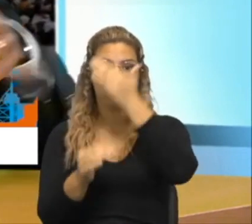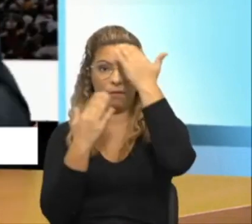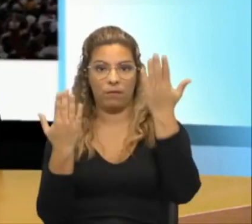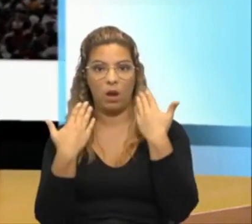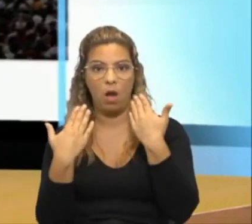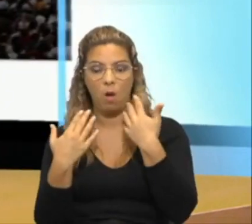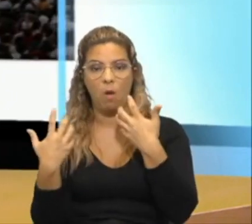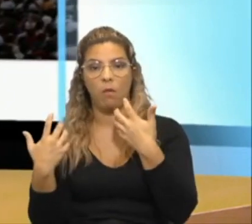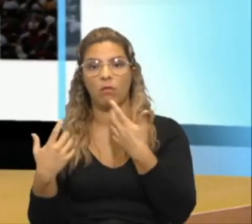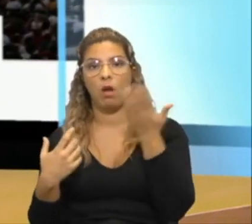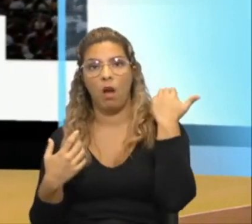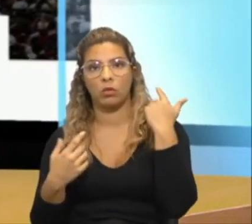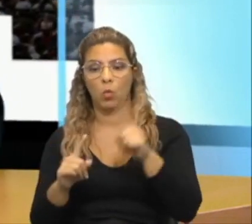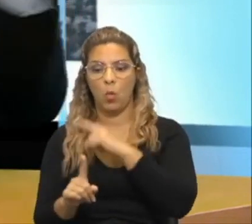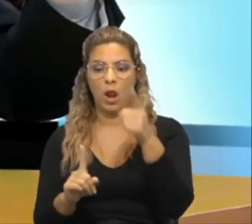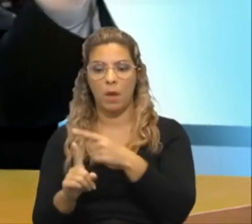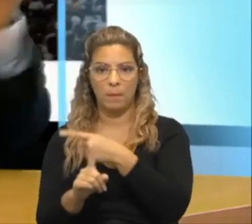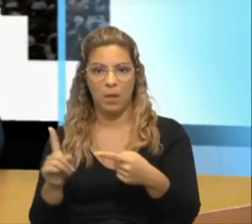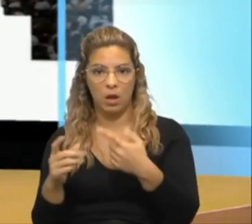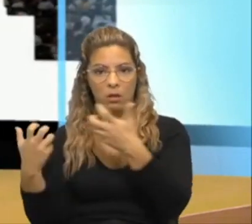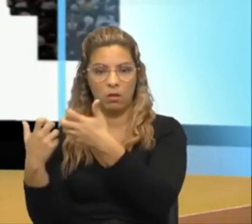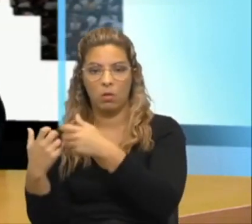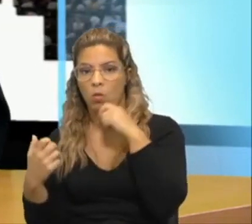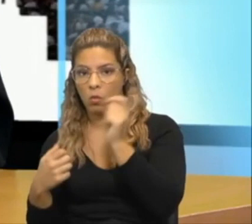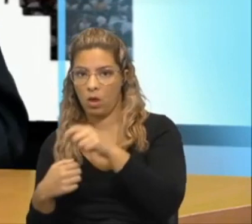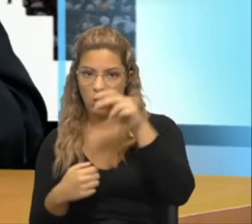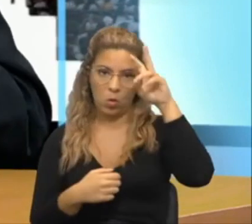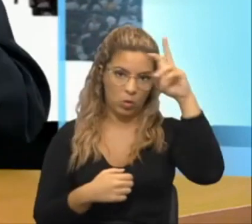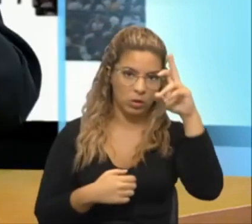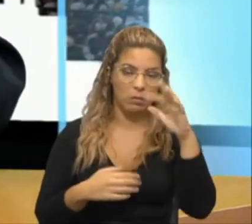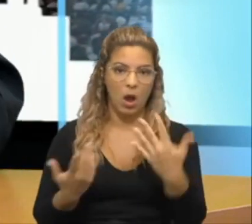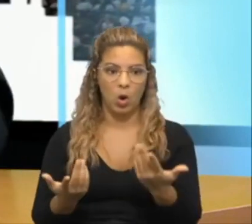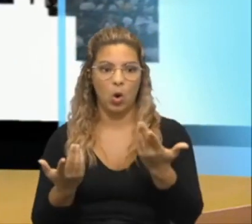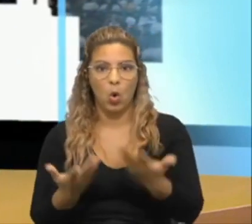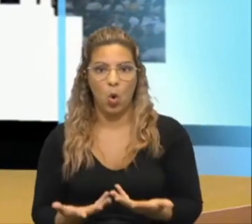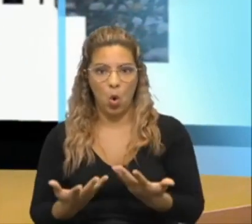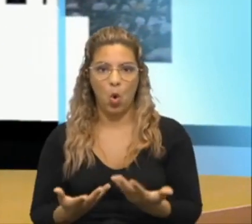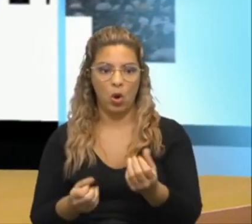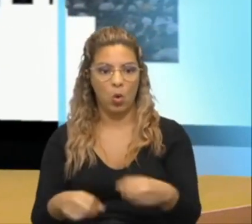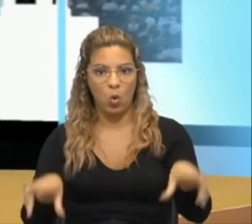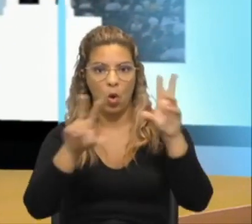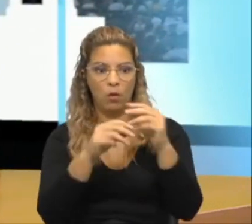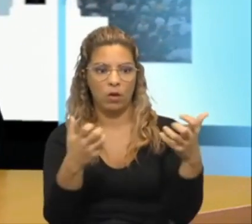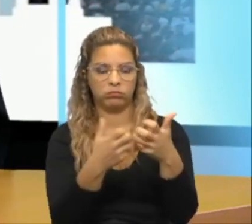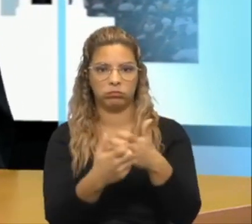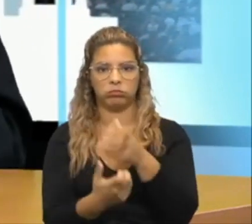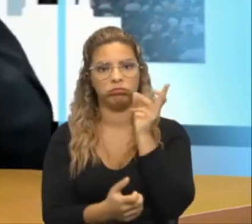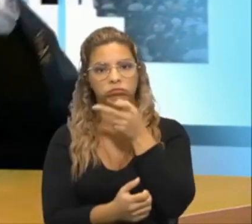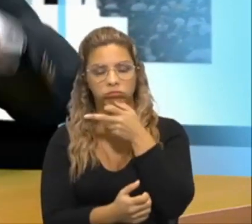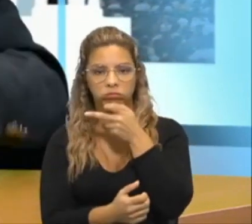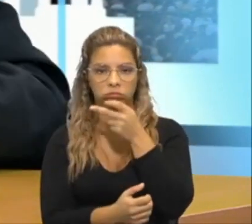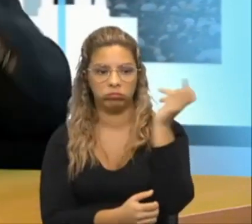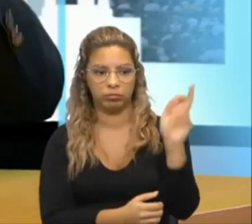tínhamos há 1 ano e meio, mais ou menos, o conflito da Ucrânia e da Rússia. Mas agora, ao surgir este novo conflito terrível e trágico